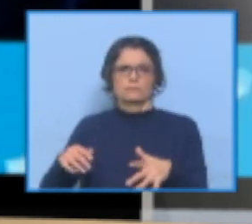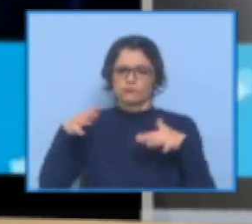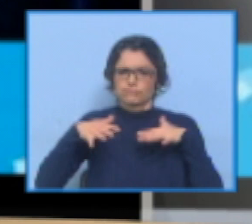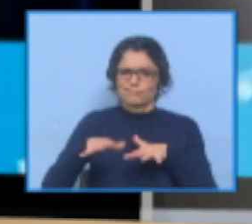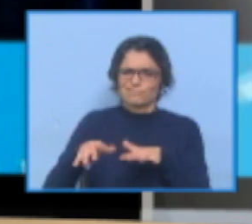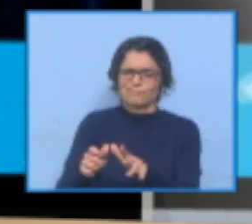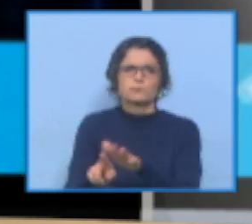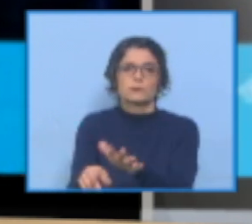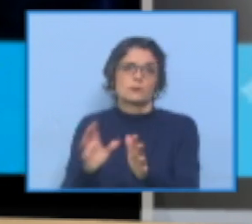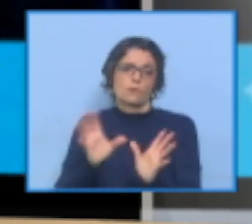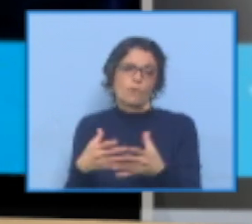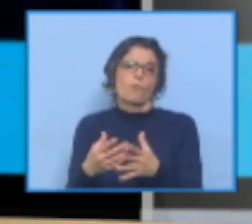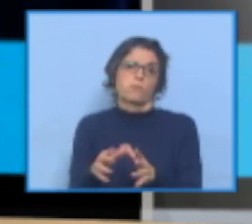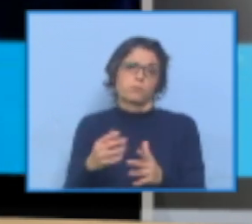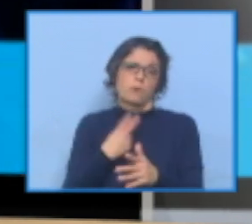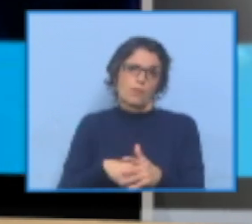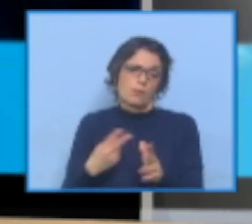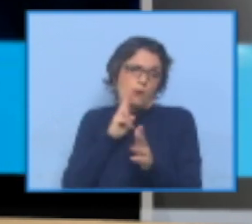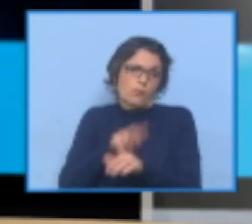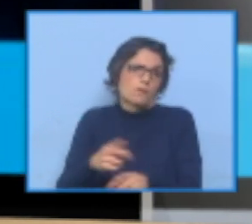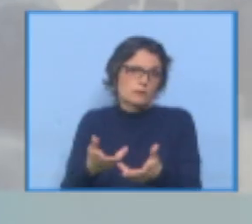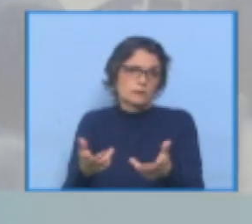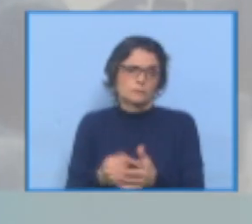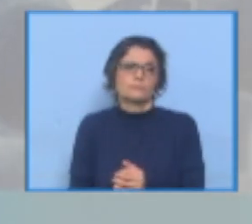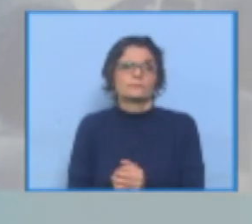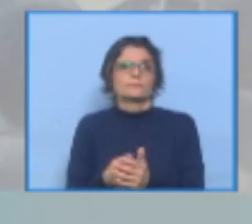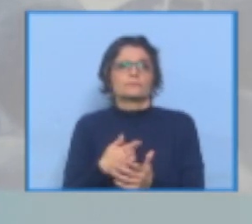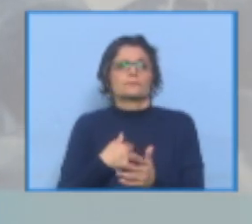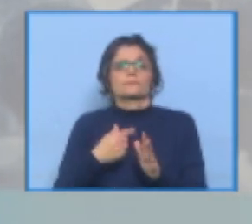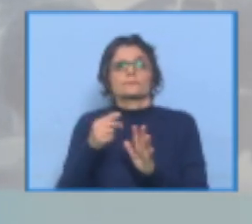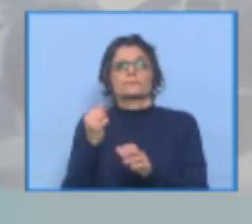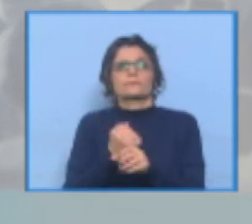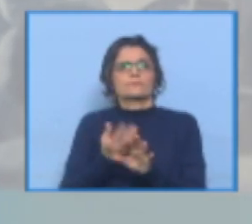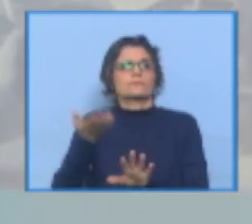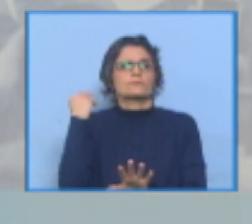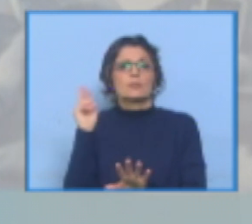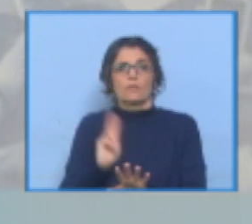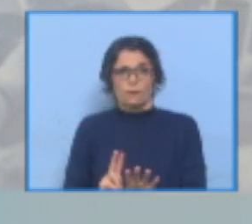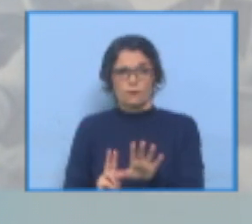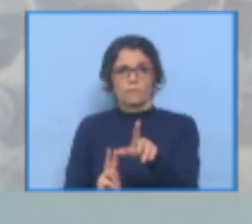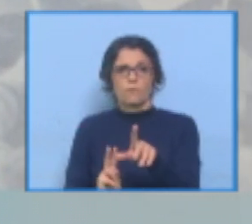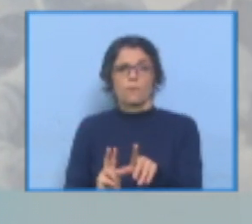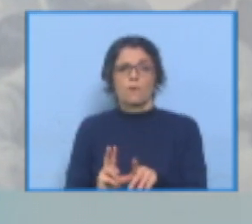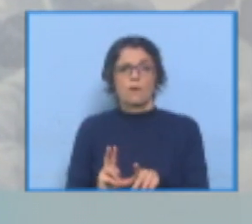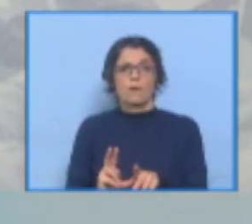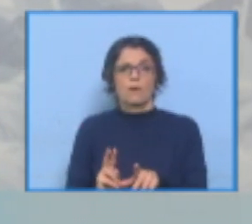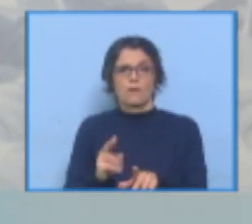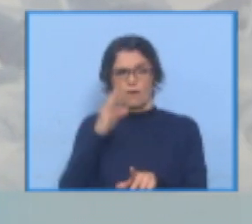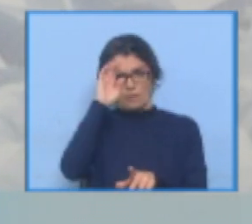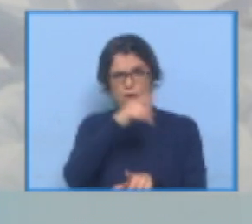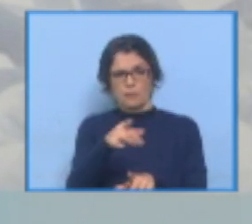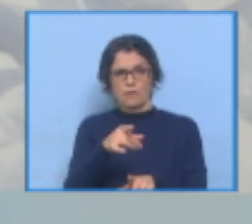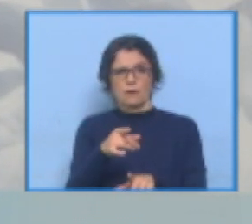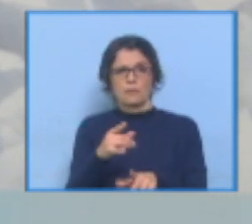comunidade cristã. Uma referência também à Venezuela, porque creio que é um projeto que está a mobilizar diferentes organizações para a